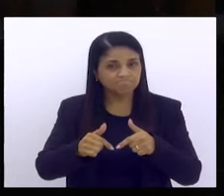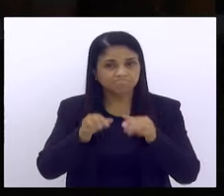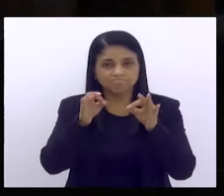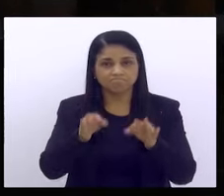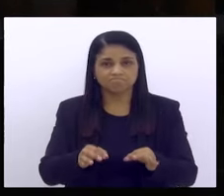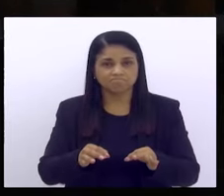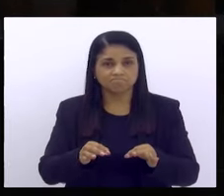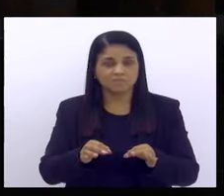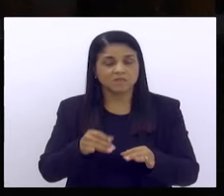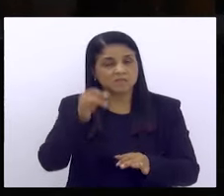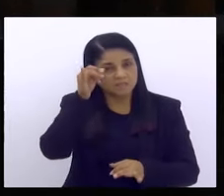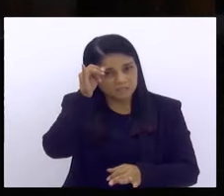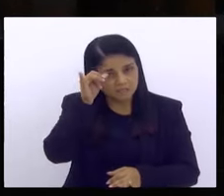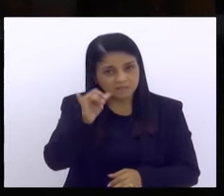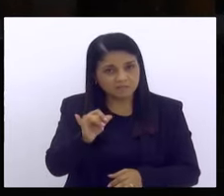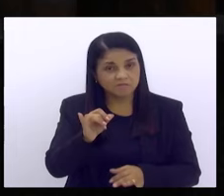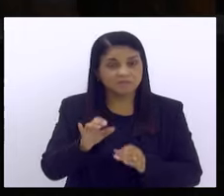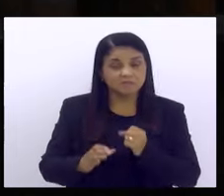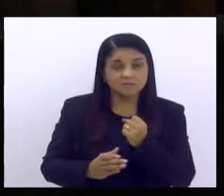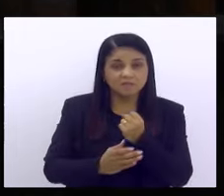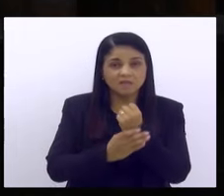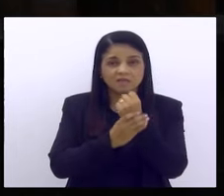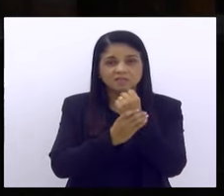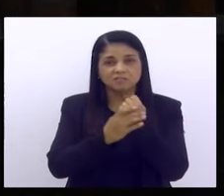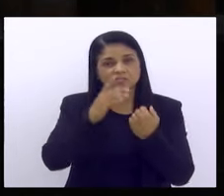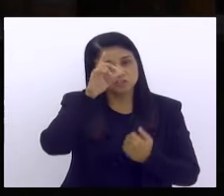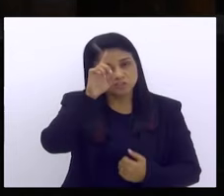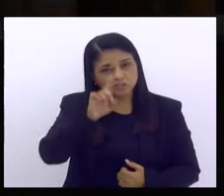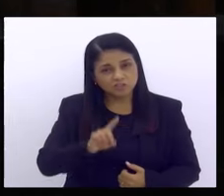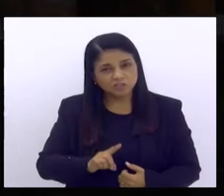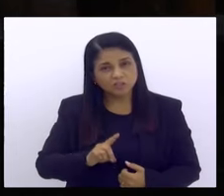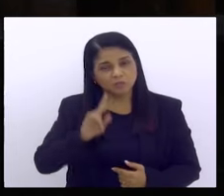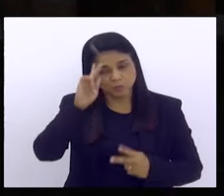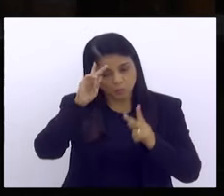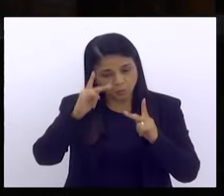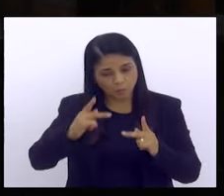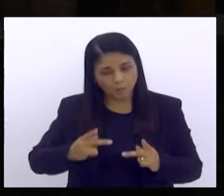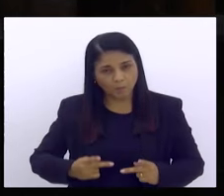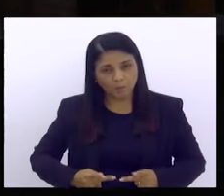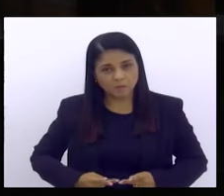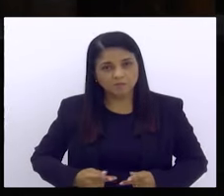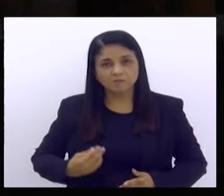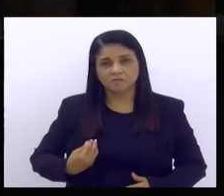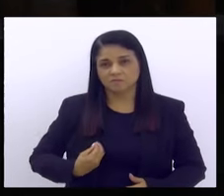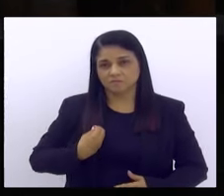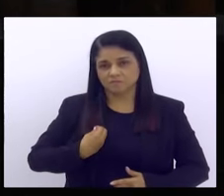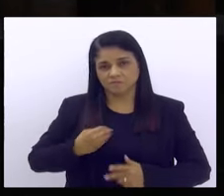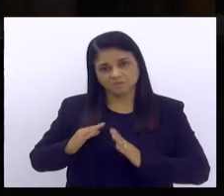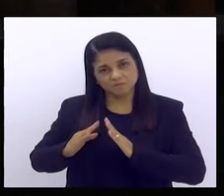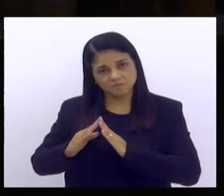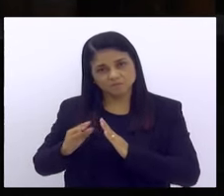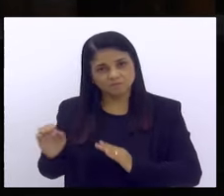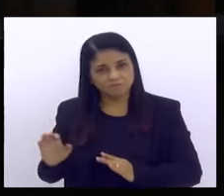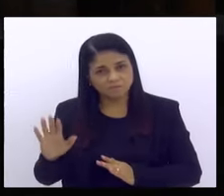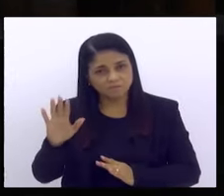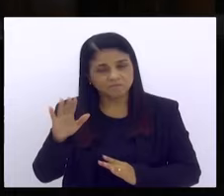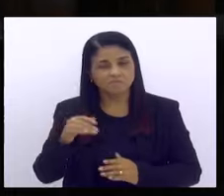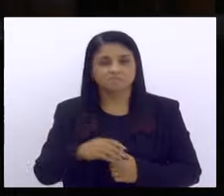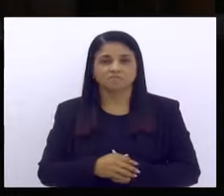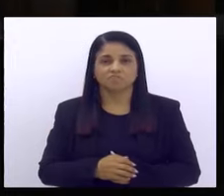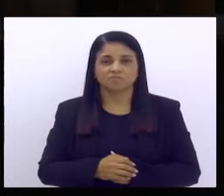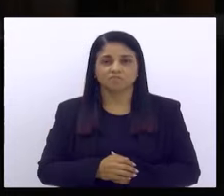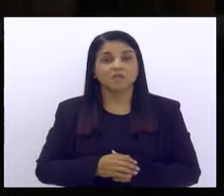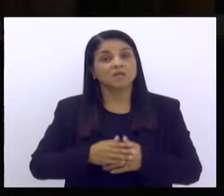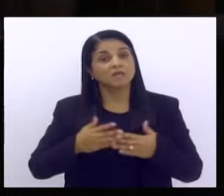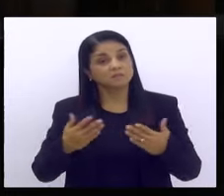seja preventiva, que garanta dignidade àqueles e aquelas que vivam nas favelas e nas periferias. Afinal de contas,